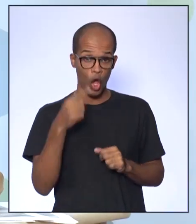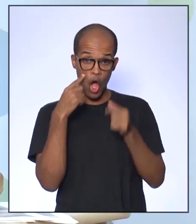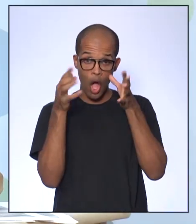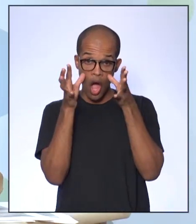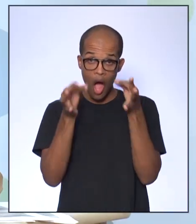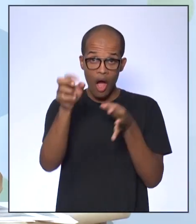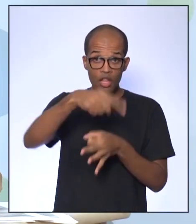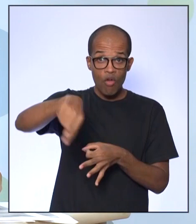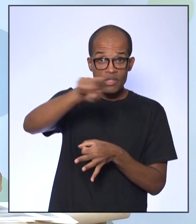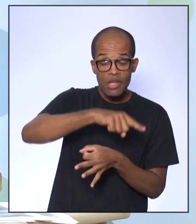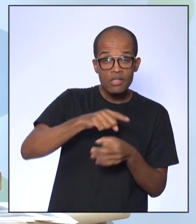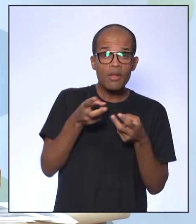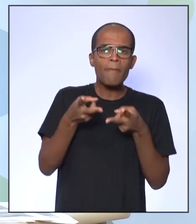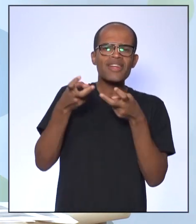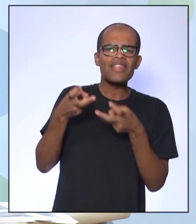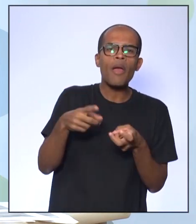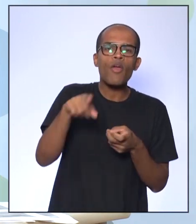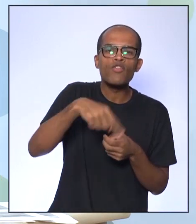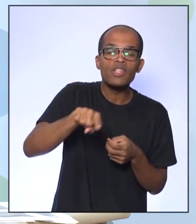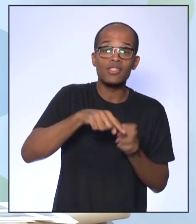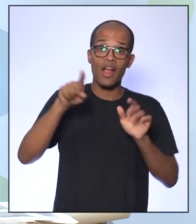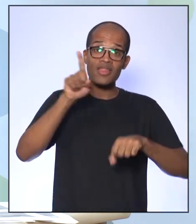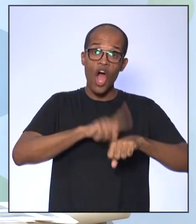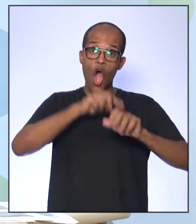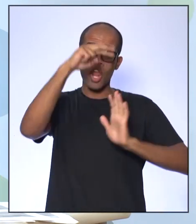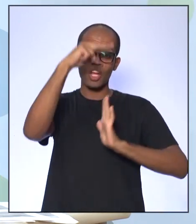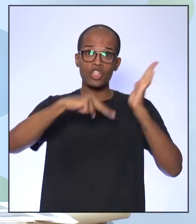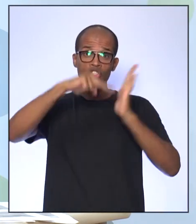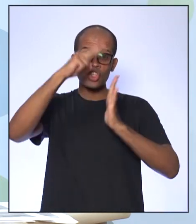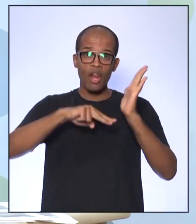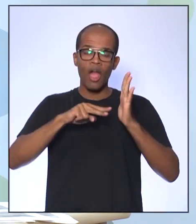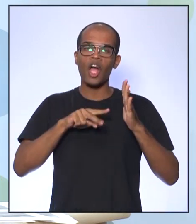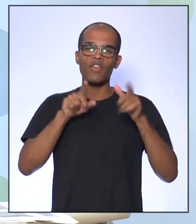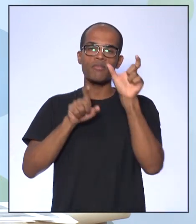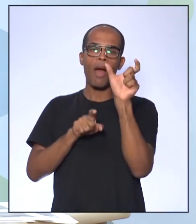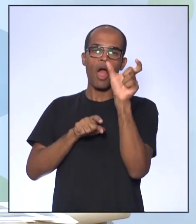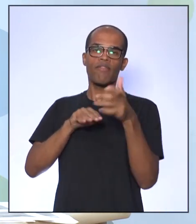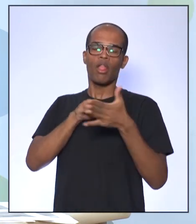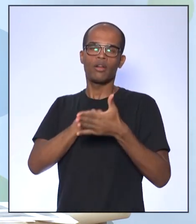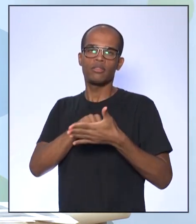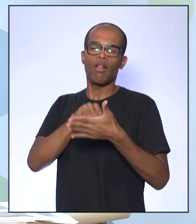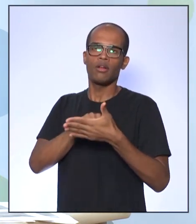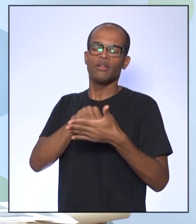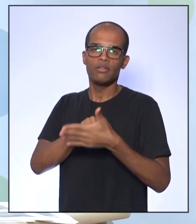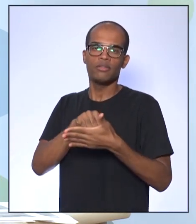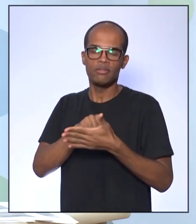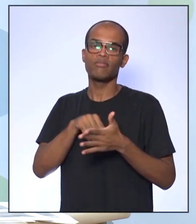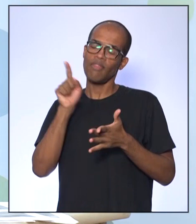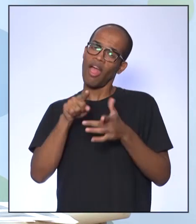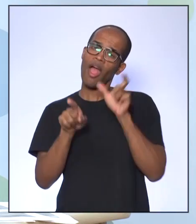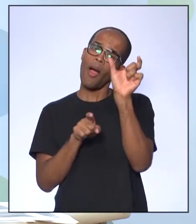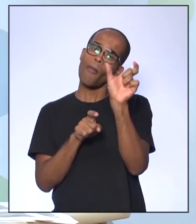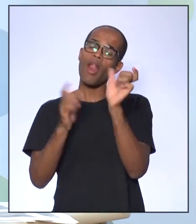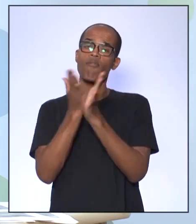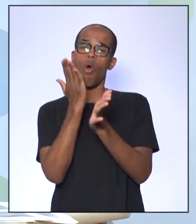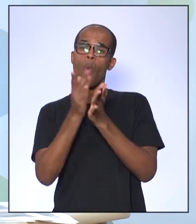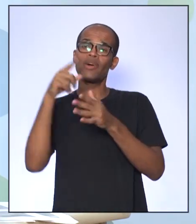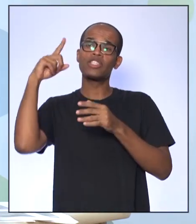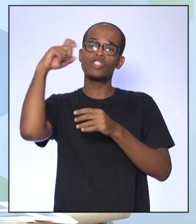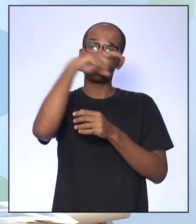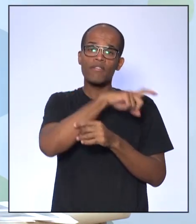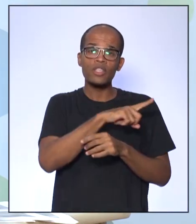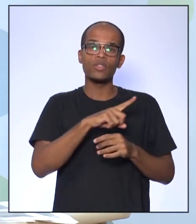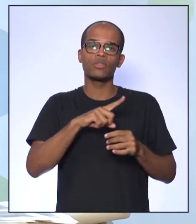atenção. Note que a gente, na hora de ler esse texto, trava em algumas palavras, né? Tem algumas palavras que estão mais complicadas. Então, e outra,